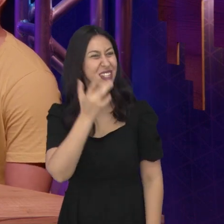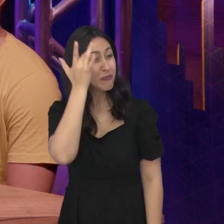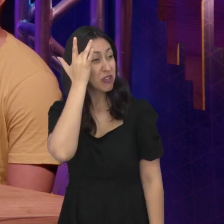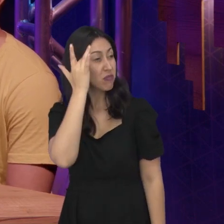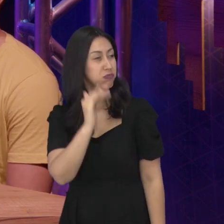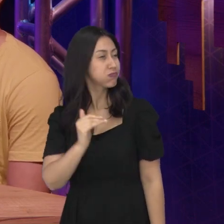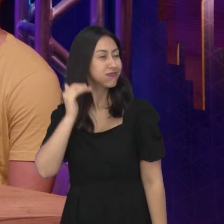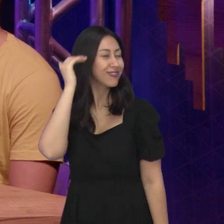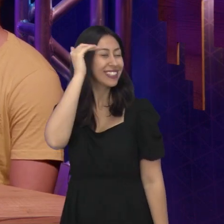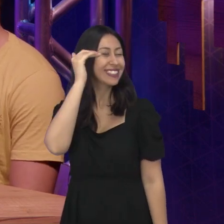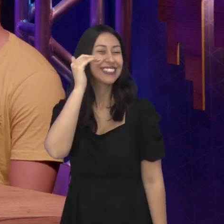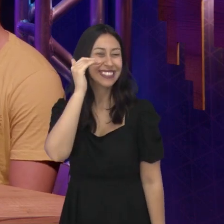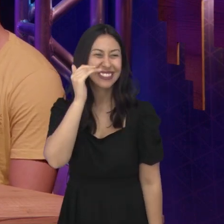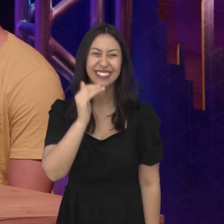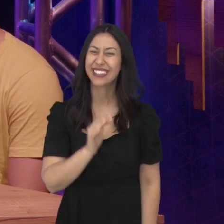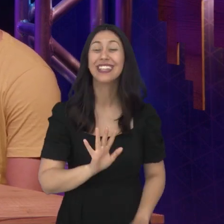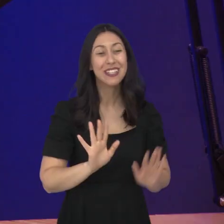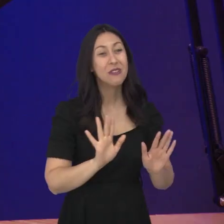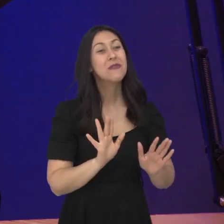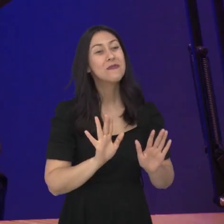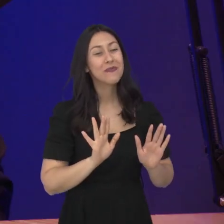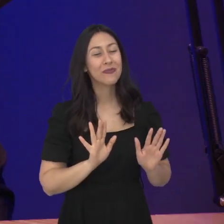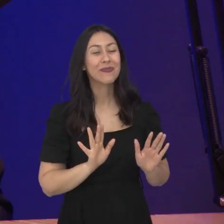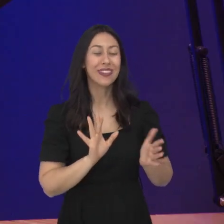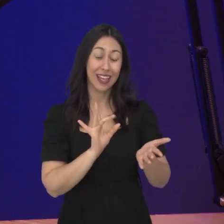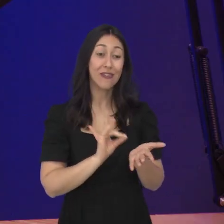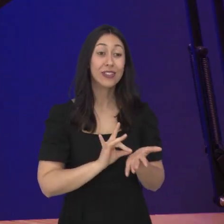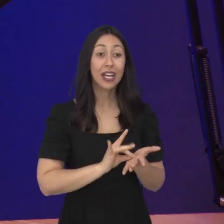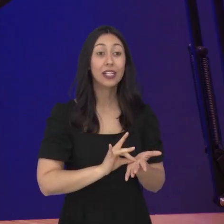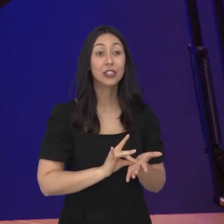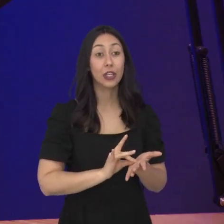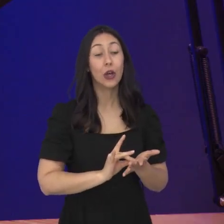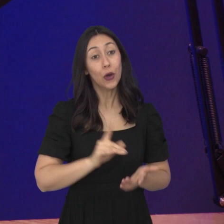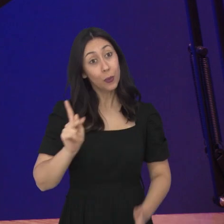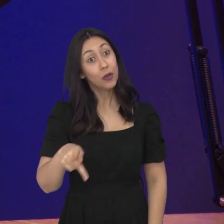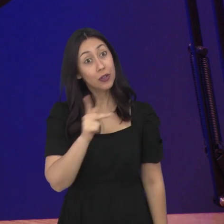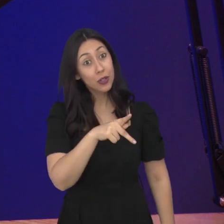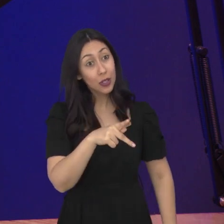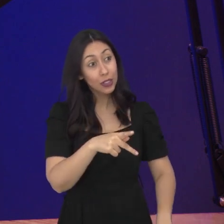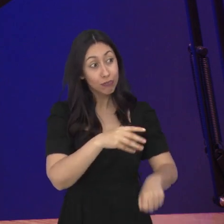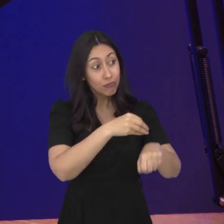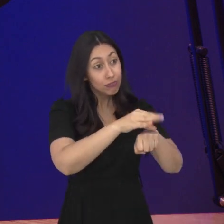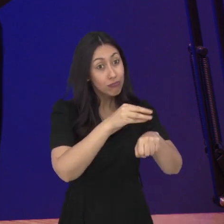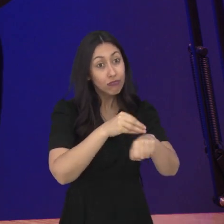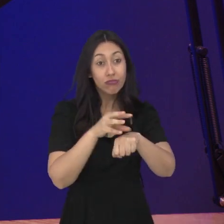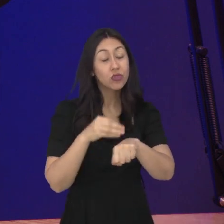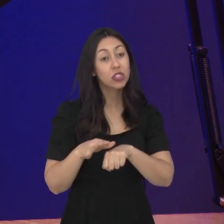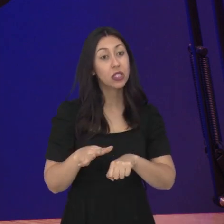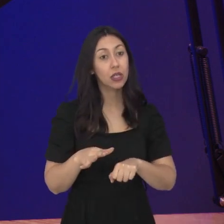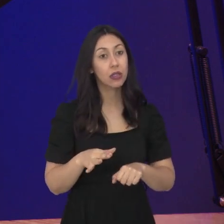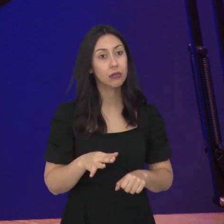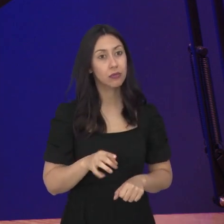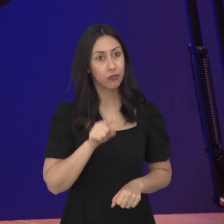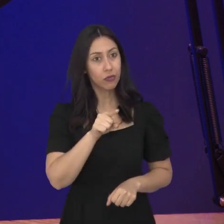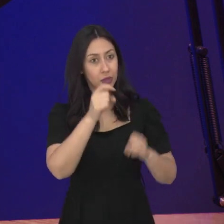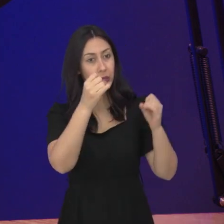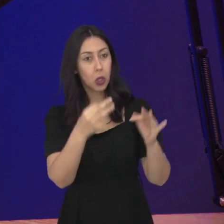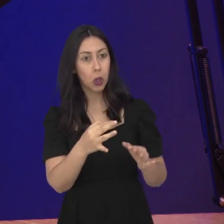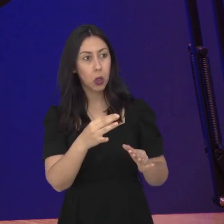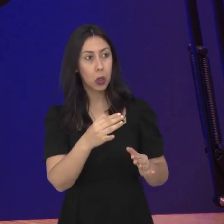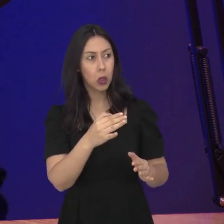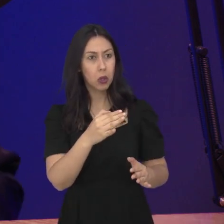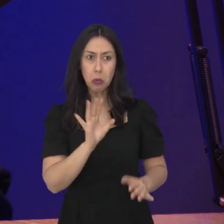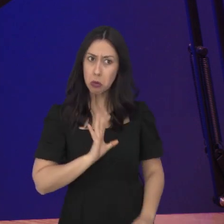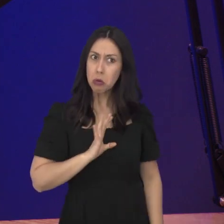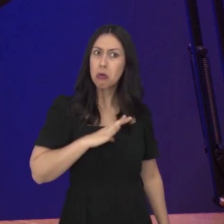em 2045 já. Não, mas é verdade, né? Os professores também davam essas dicas, né? Tipo assim, você falou da questão da confiança. Então,